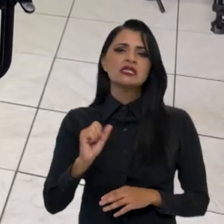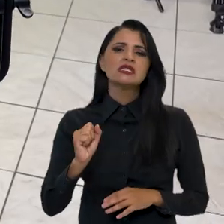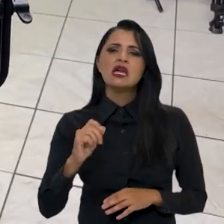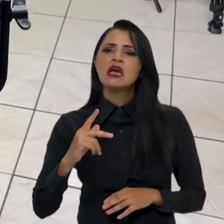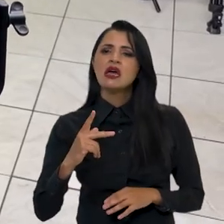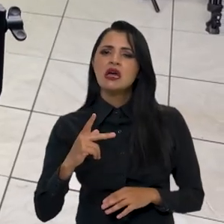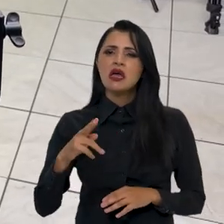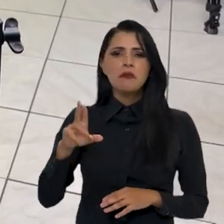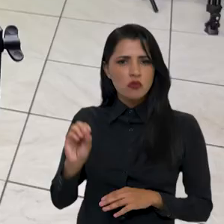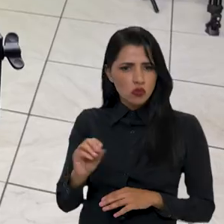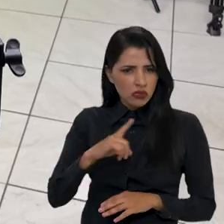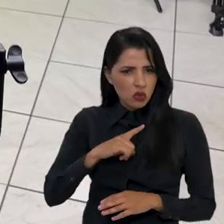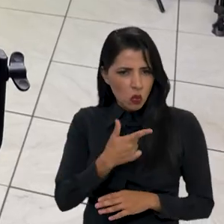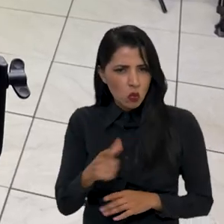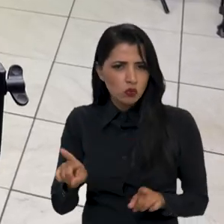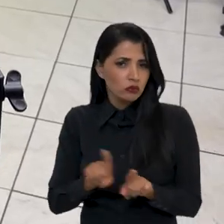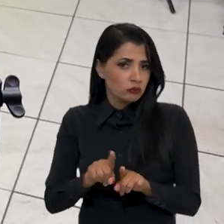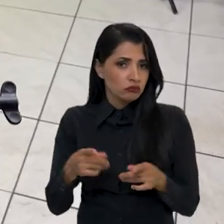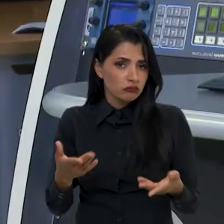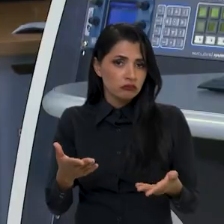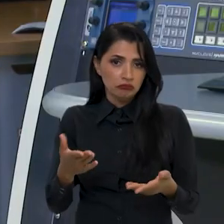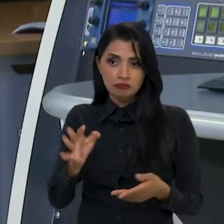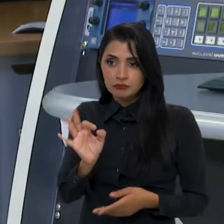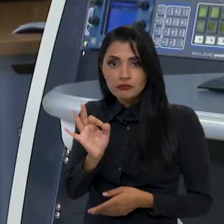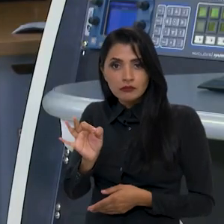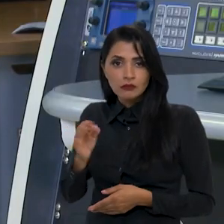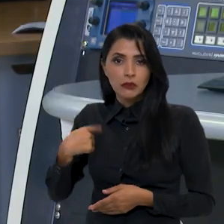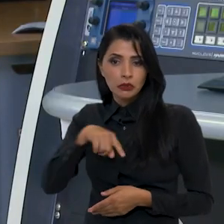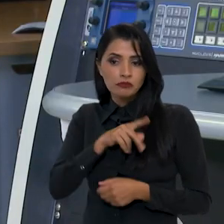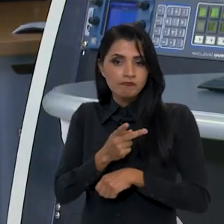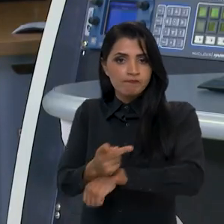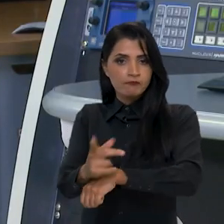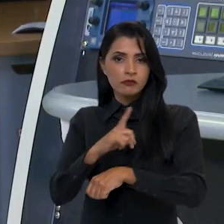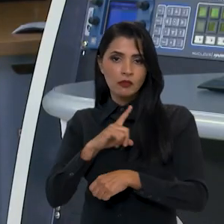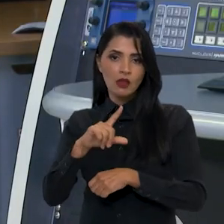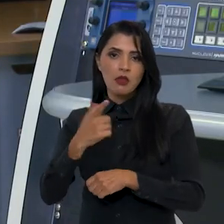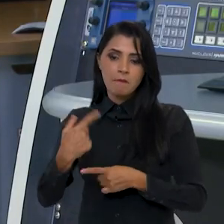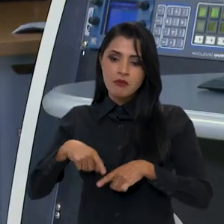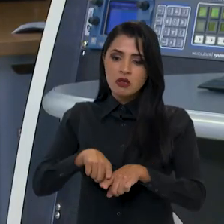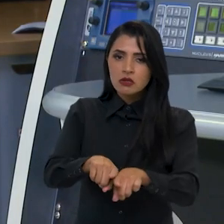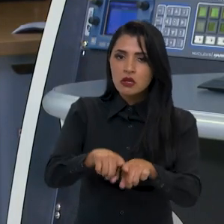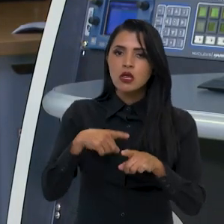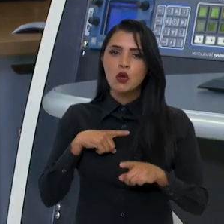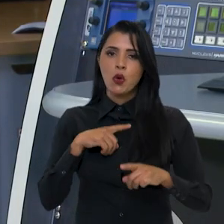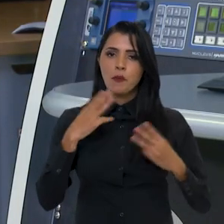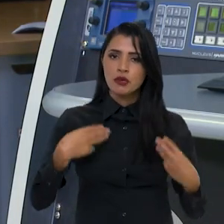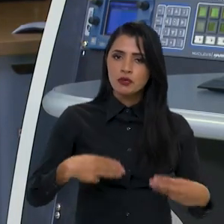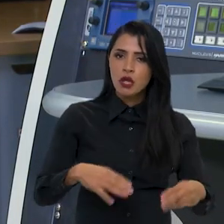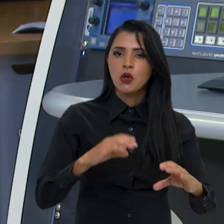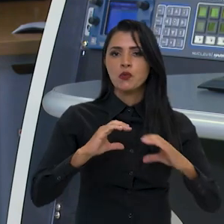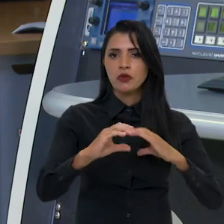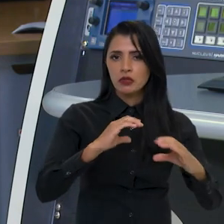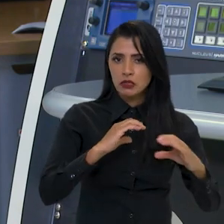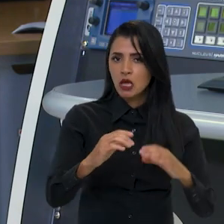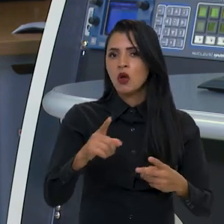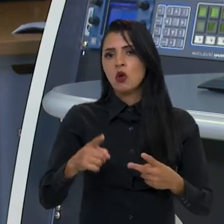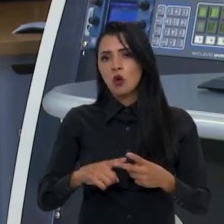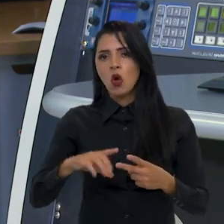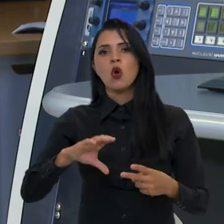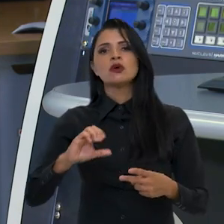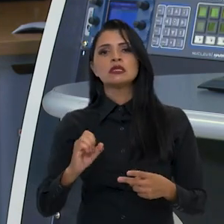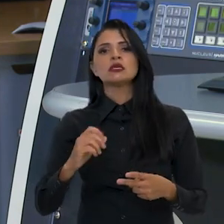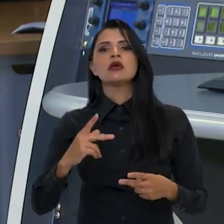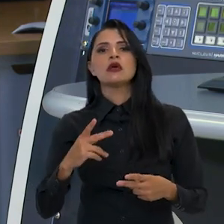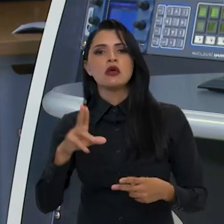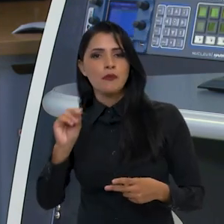SERPRO, alguma coisa por aí? Certamente. A gente procura ter parcerias com o Ministério das Comunicações, com